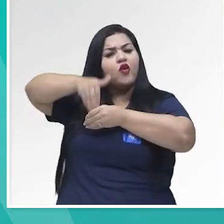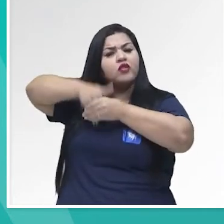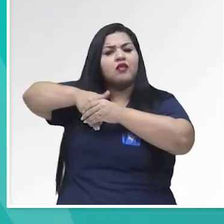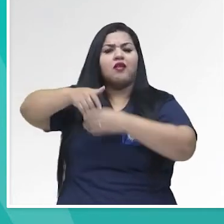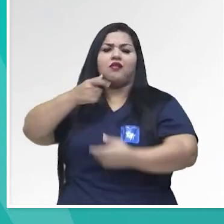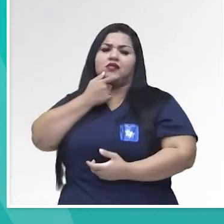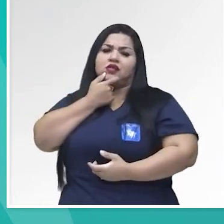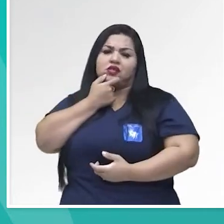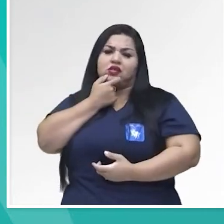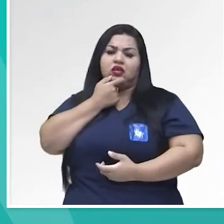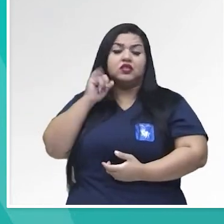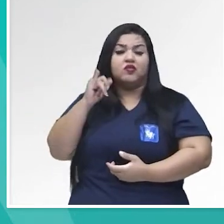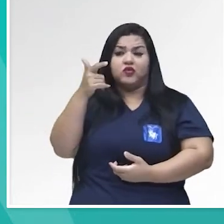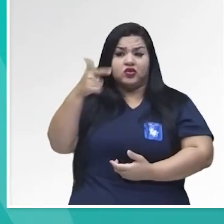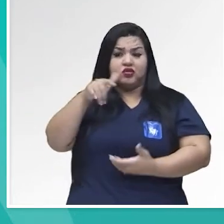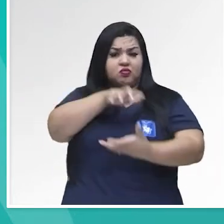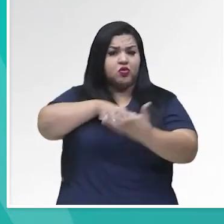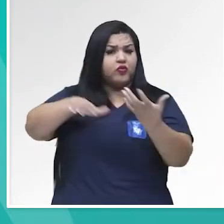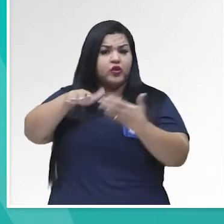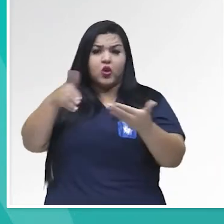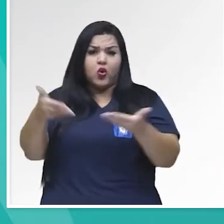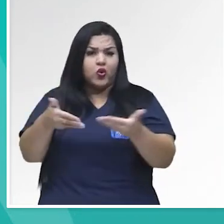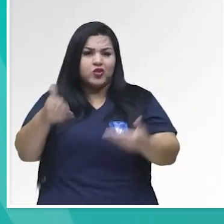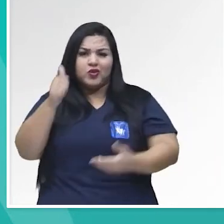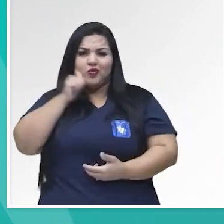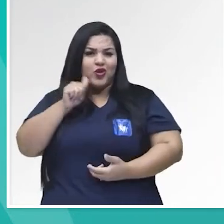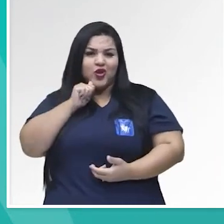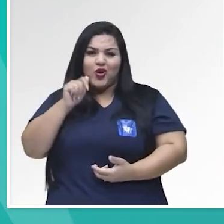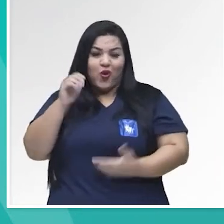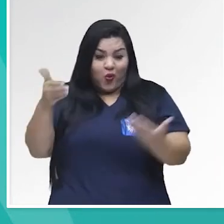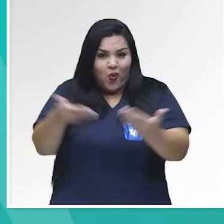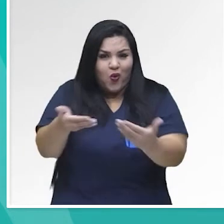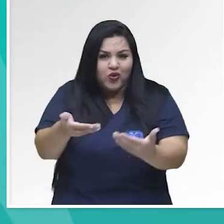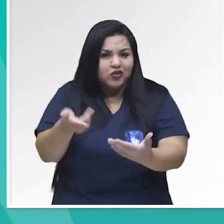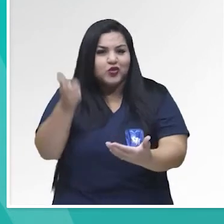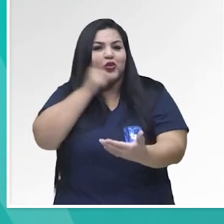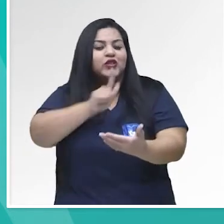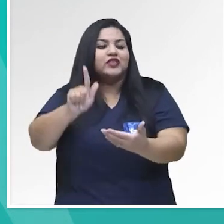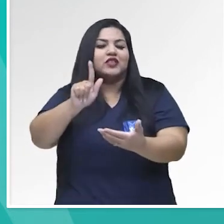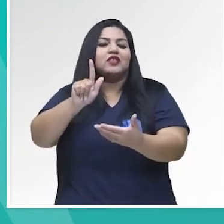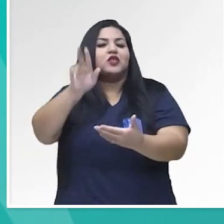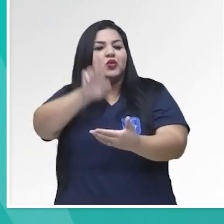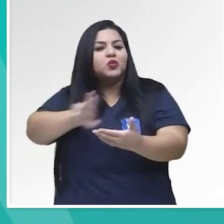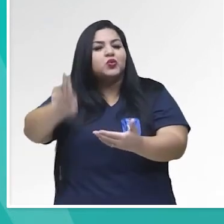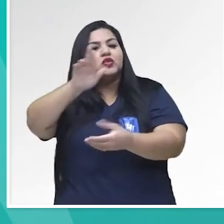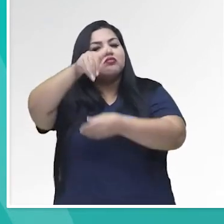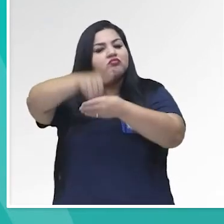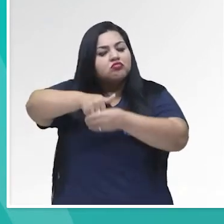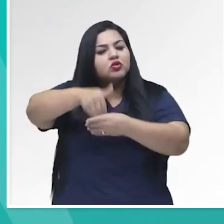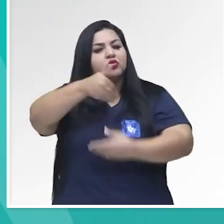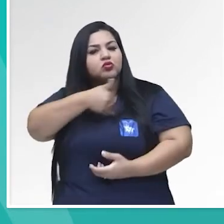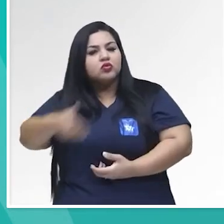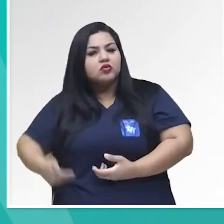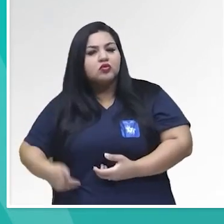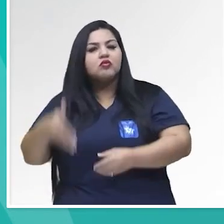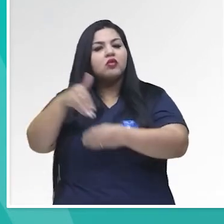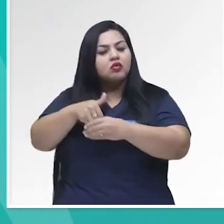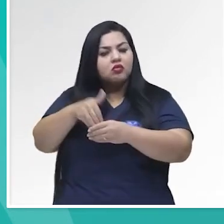esse movimento, as mulheres hoje em dia não teriam oportunidade de usufruir, de escolher seus governantes, de votar e